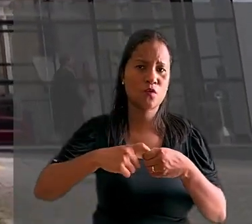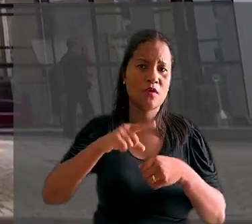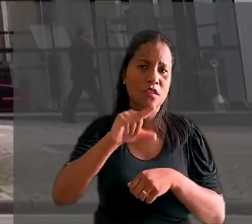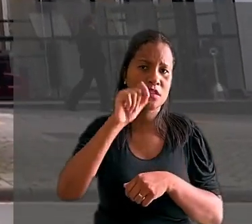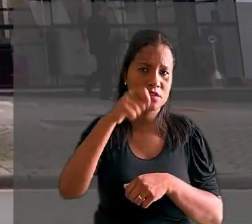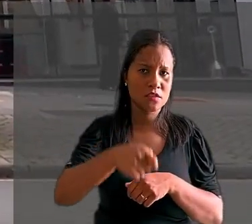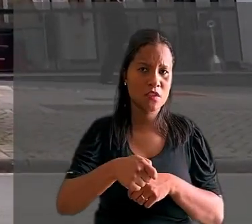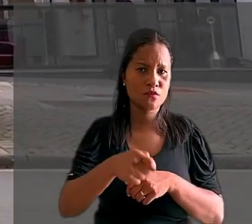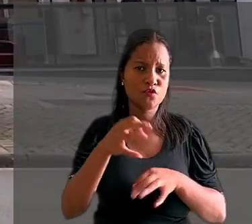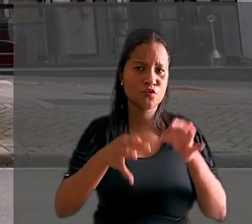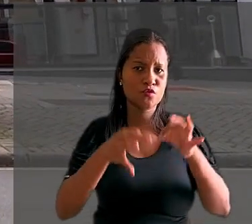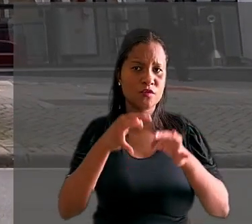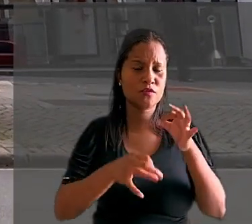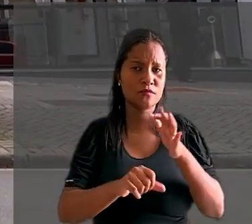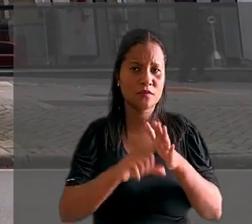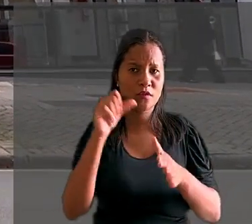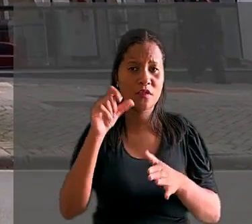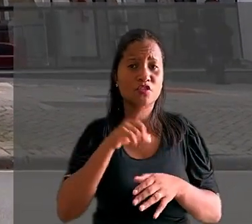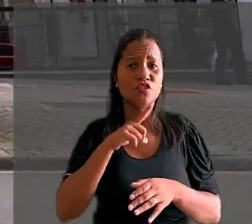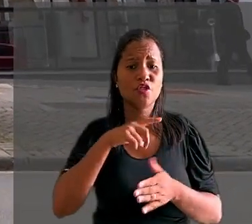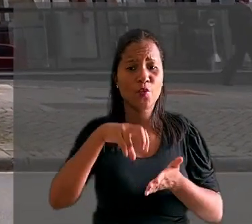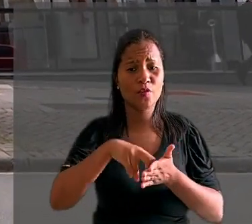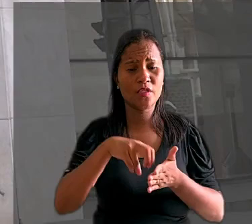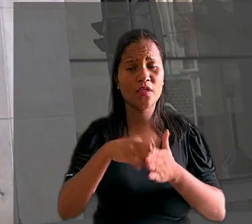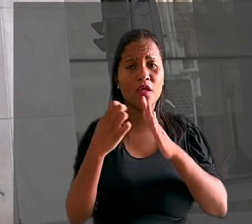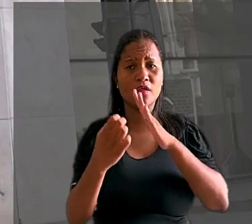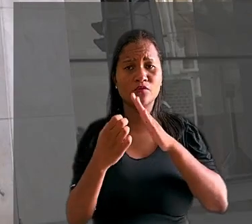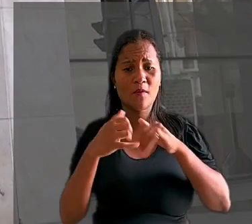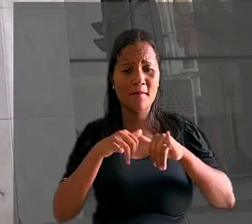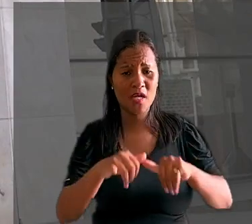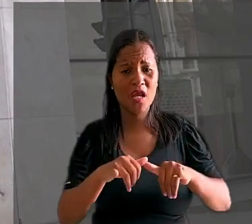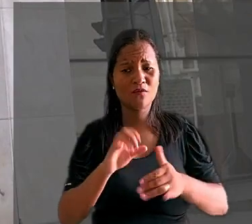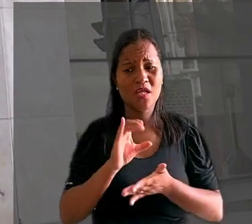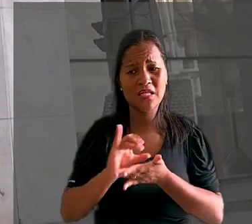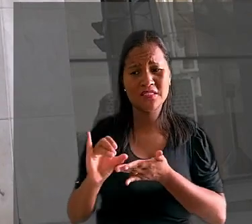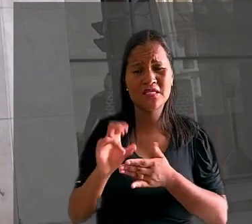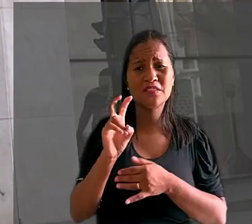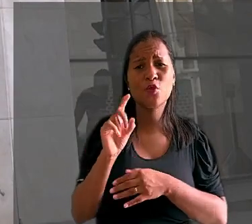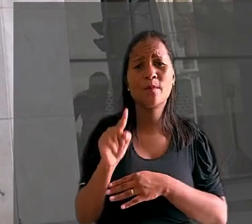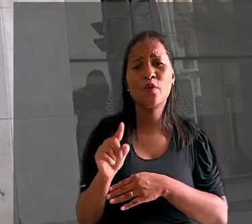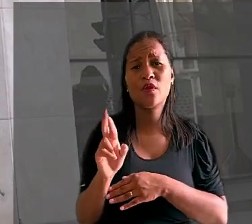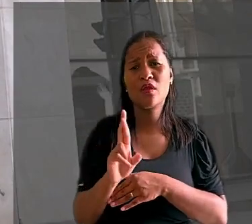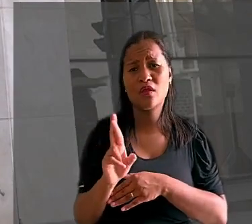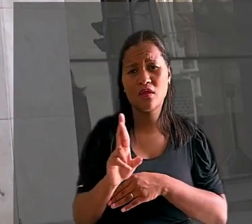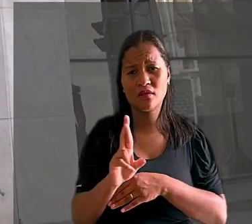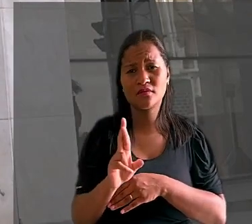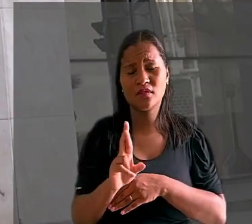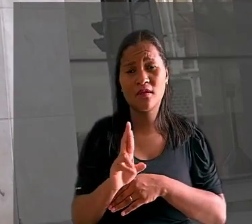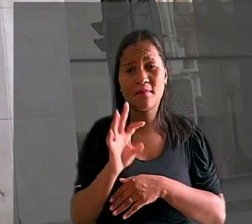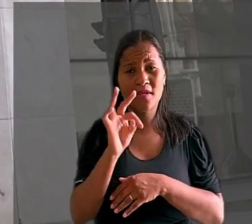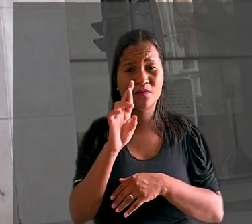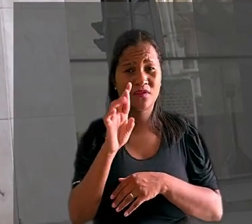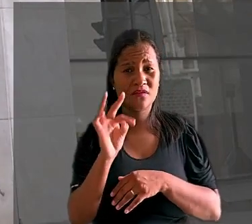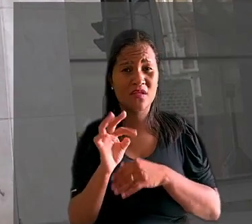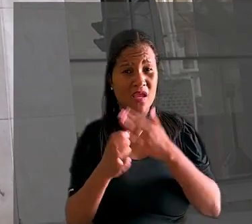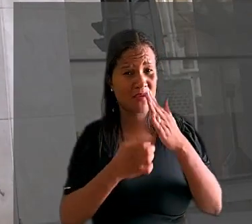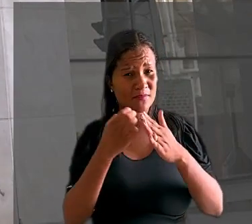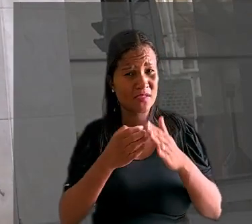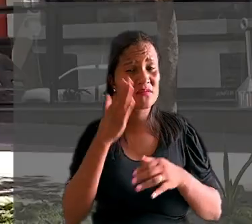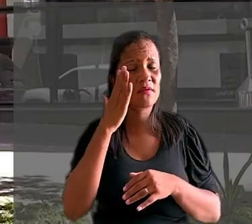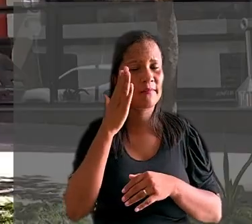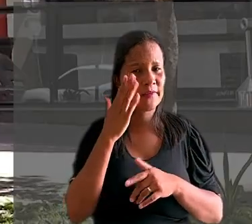Paraná reverteu decisão do juízo de primeiro grau que havia condenado o supermercado a indenizar a auxiliar em R$ 5